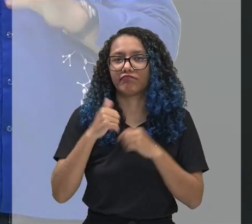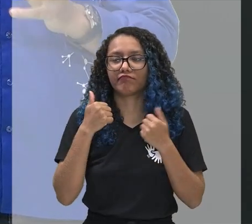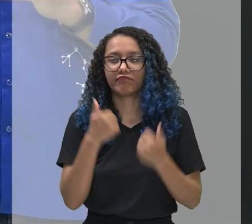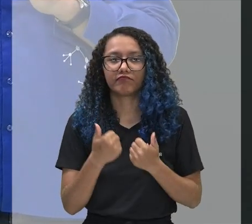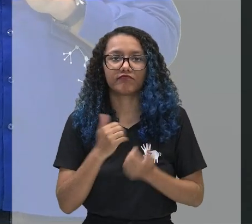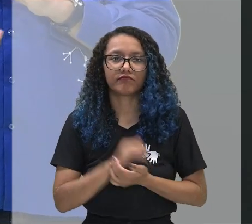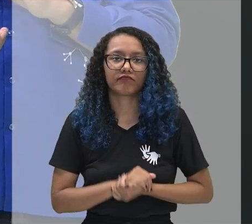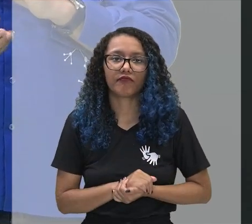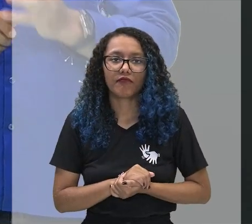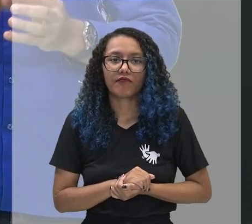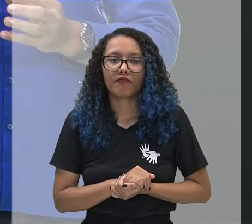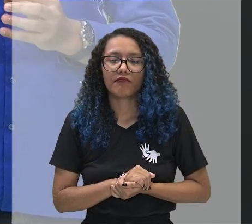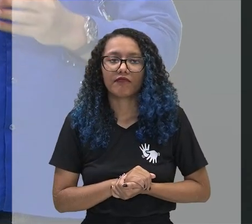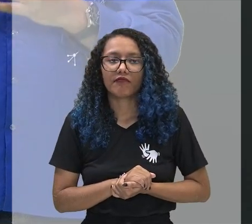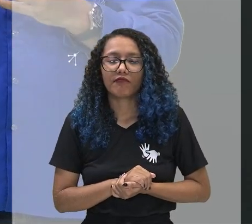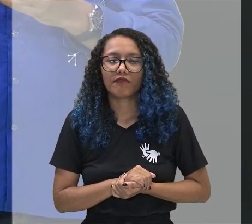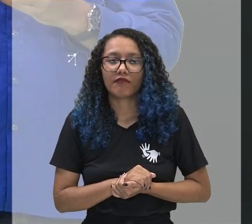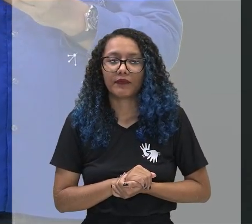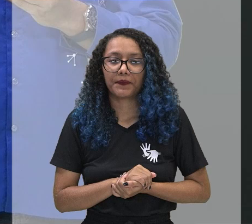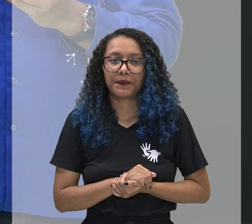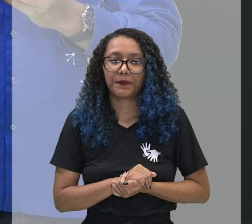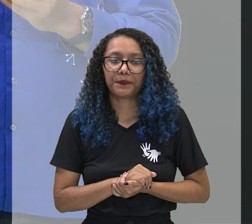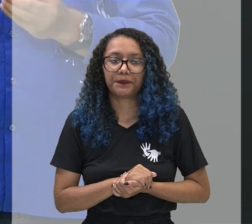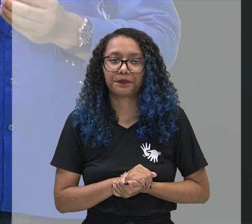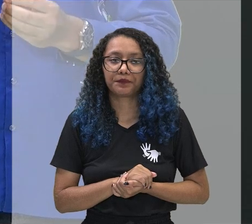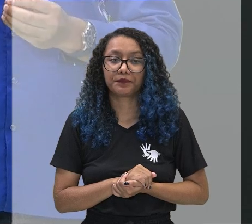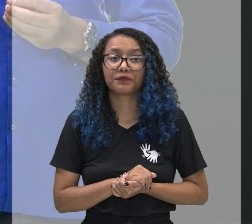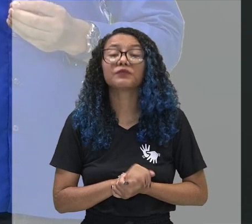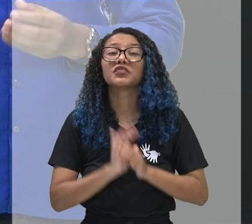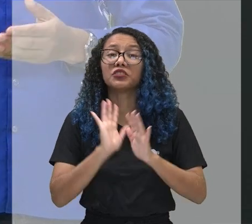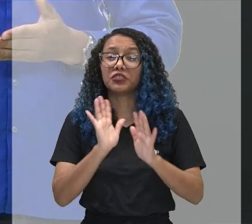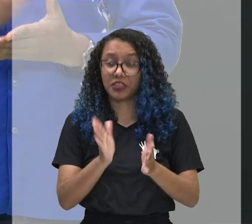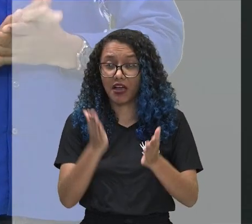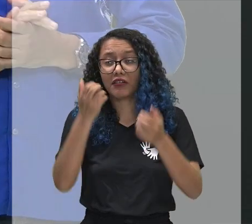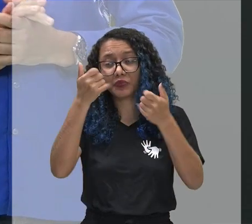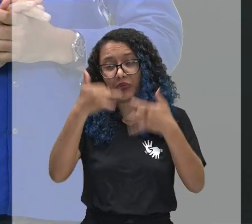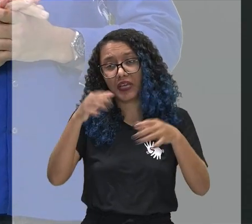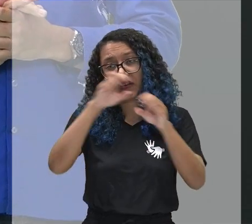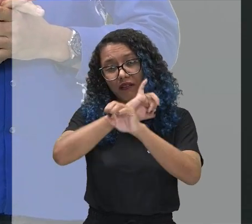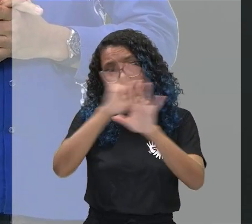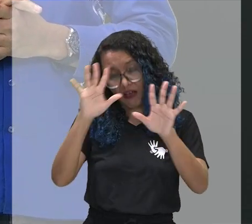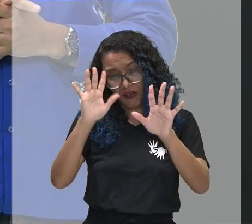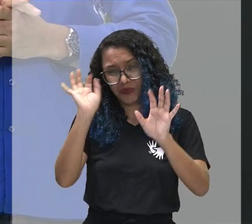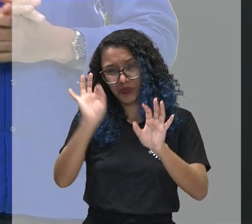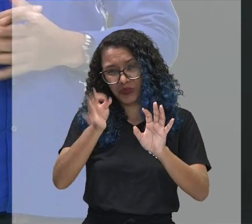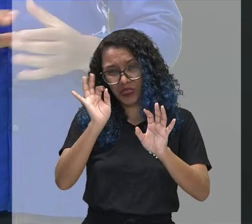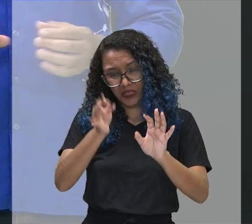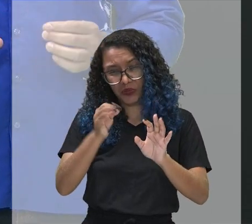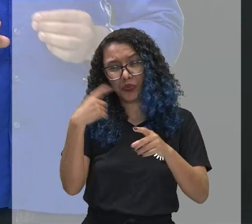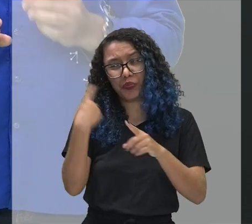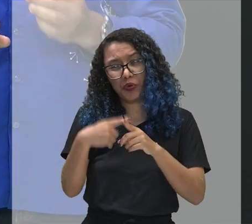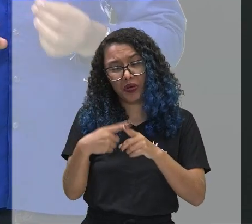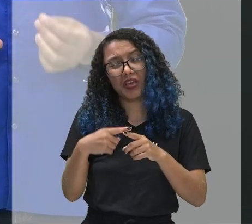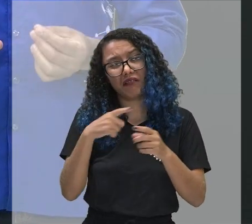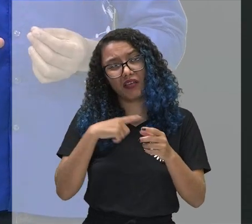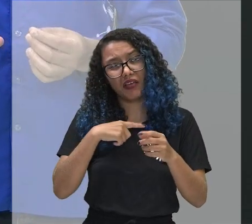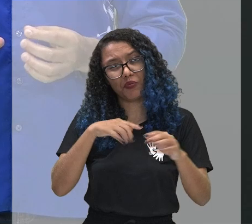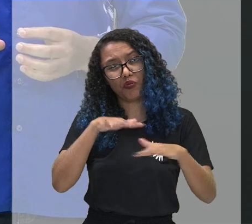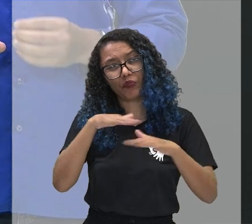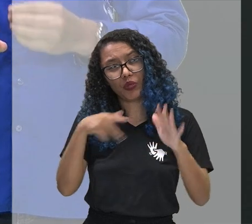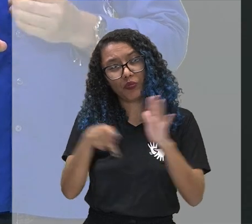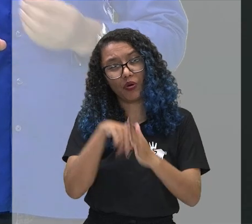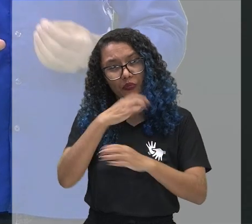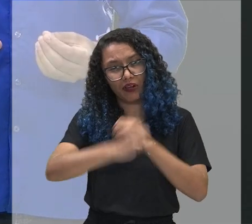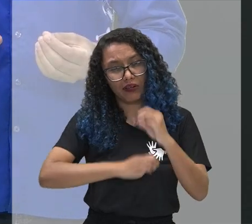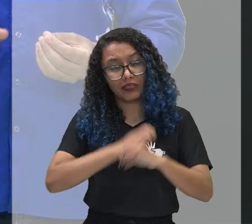partir dessa compreensão que você teve melhor, né, que ela só existe por conta dos elétrons. A carga elétrica